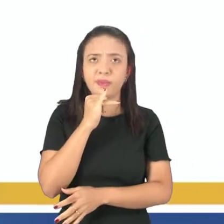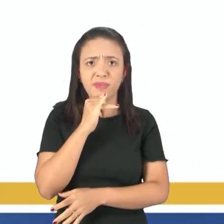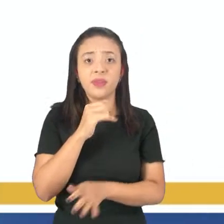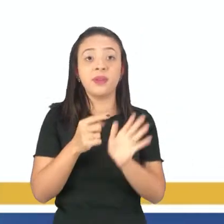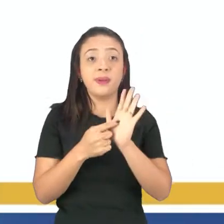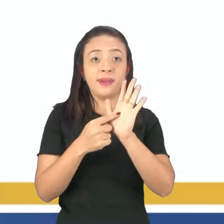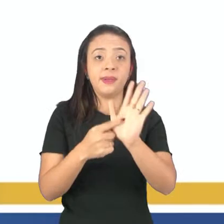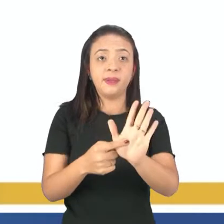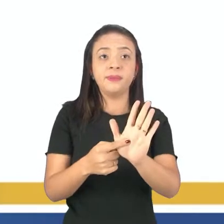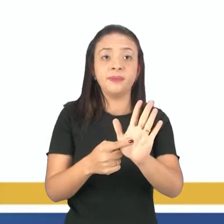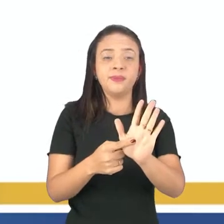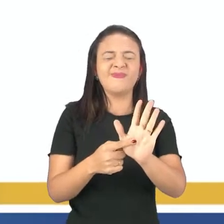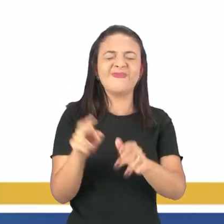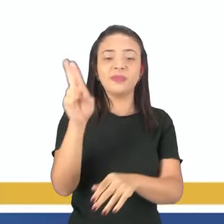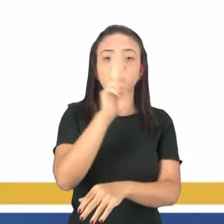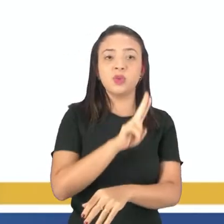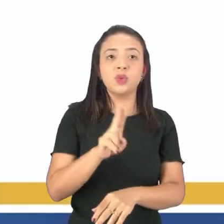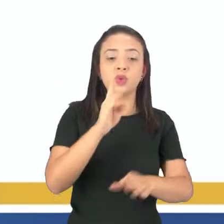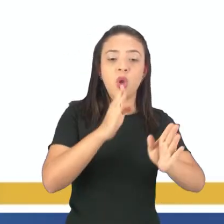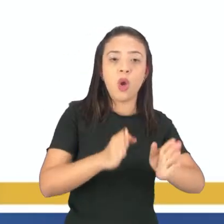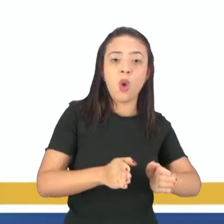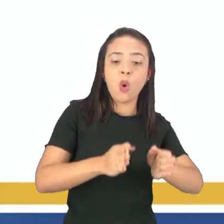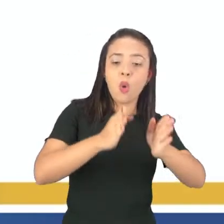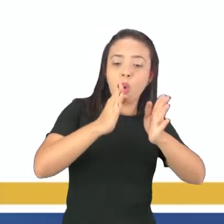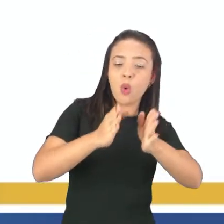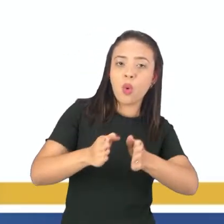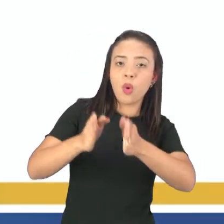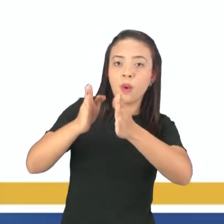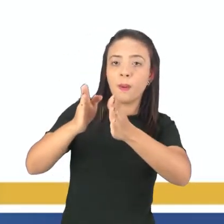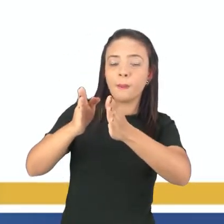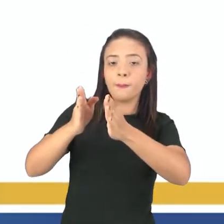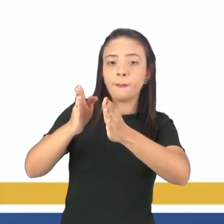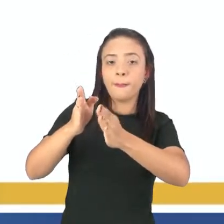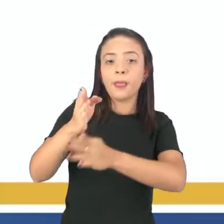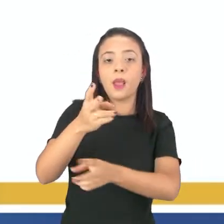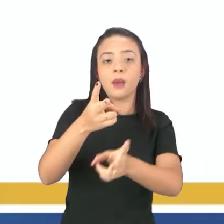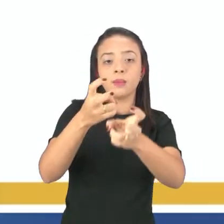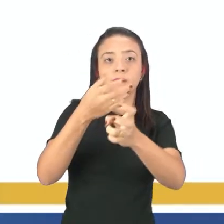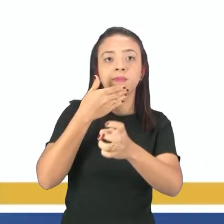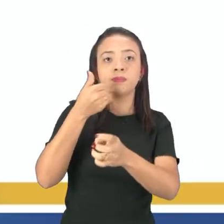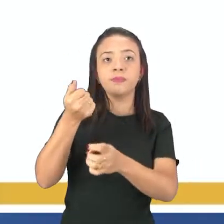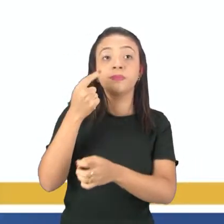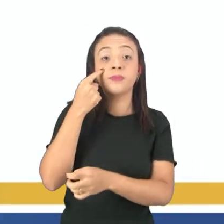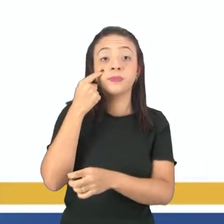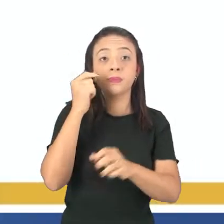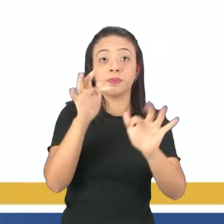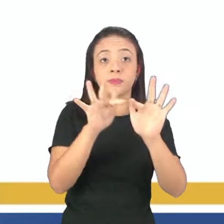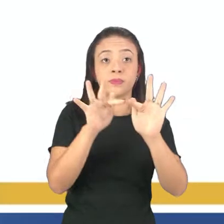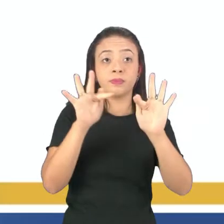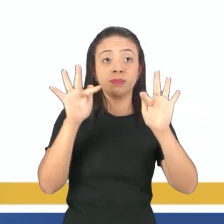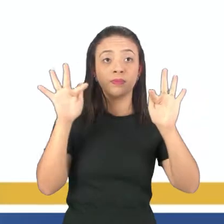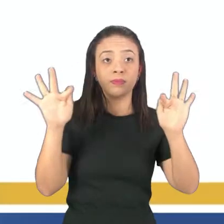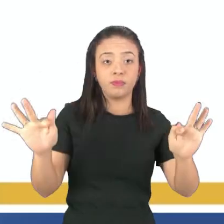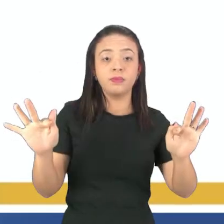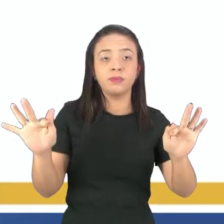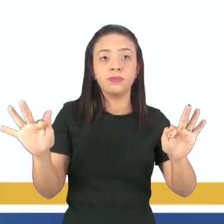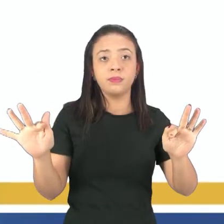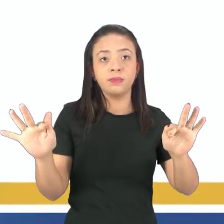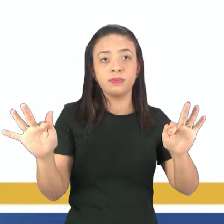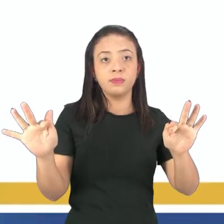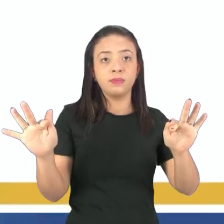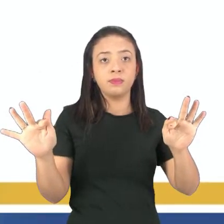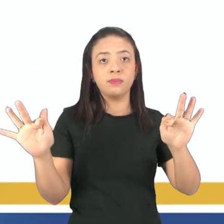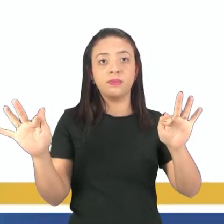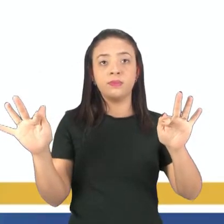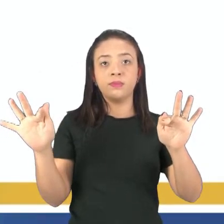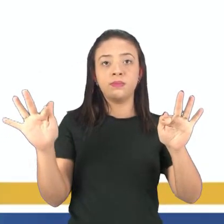vocês aí, usando um gráfico para vocês perceberem isso melhor. Olha a frase. In my opinion,